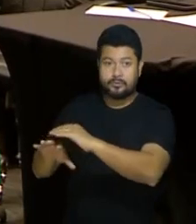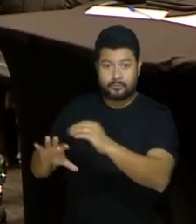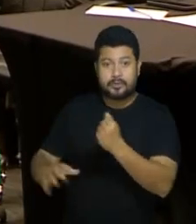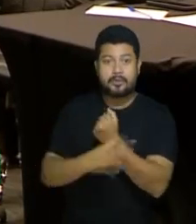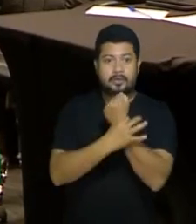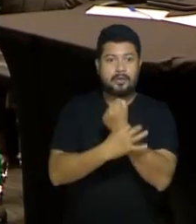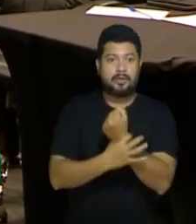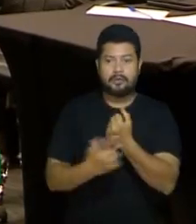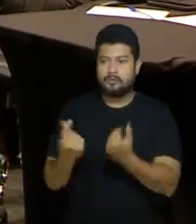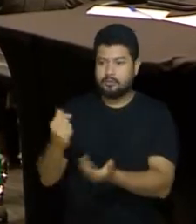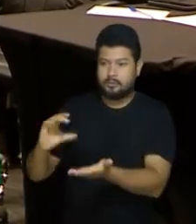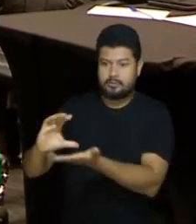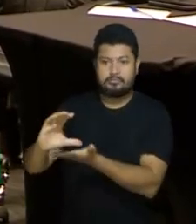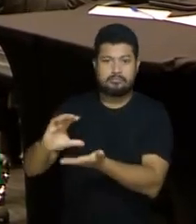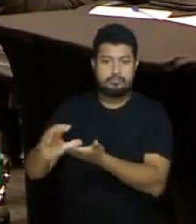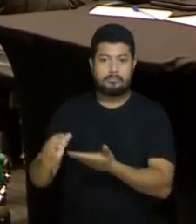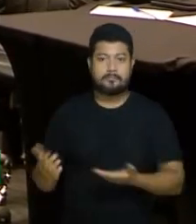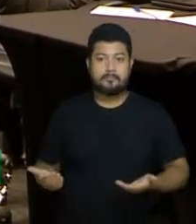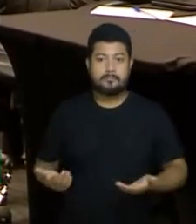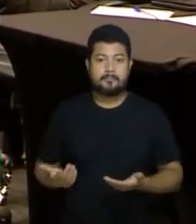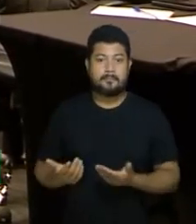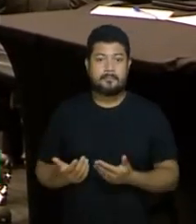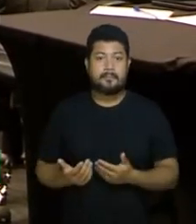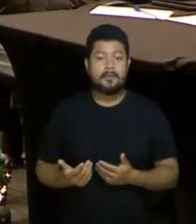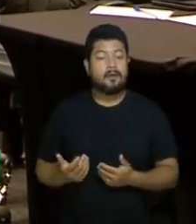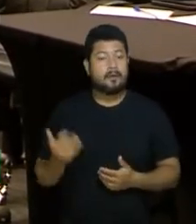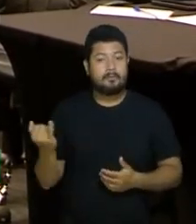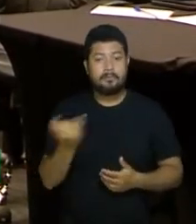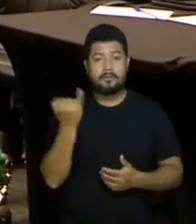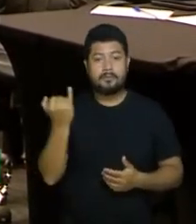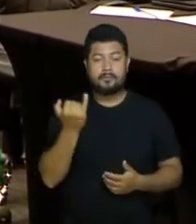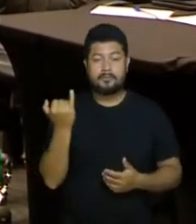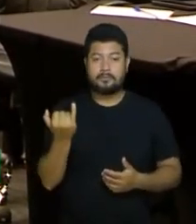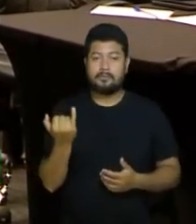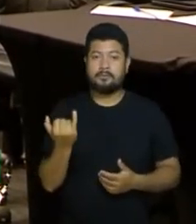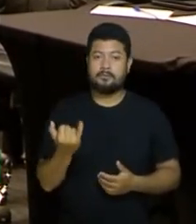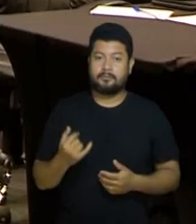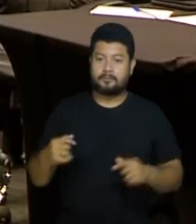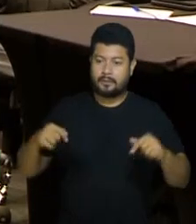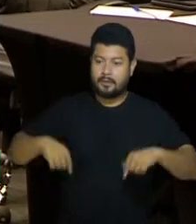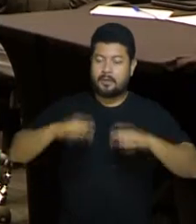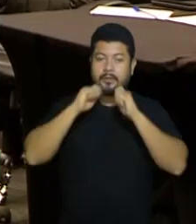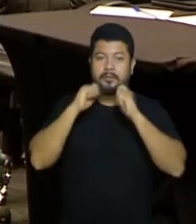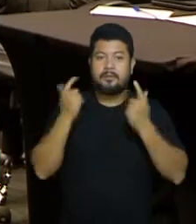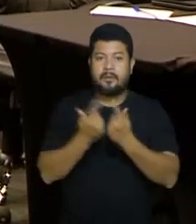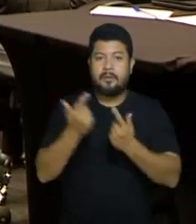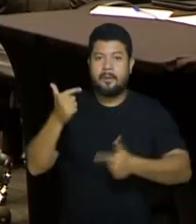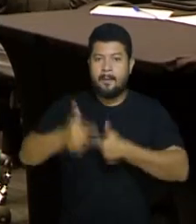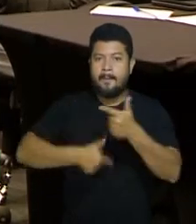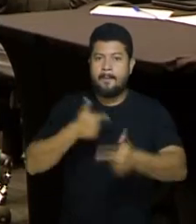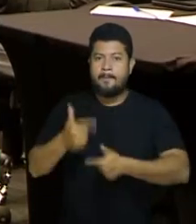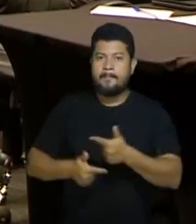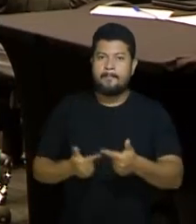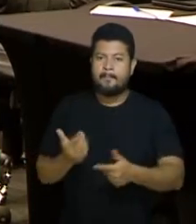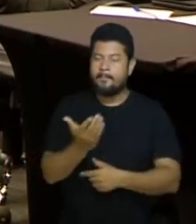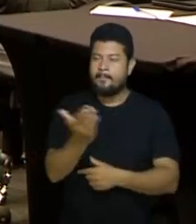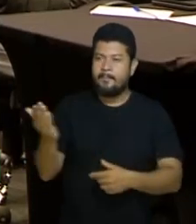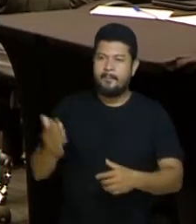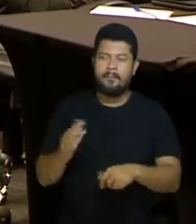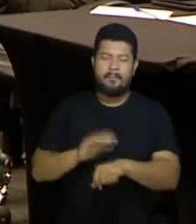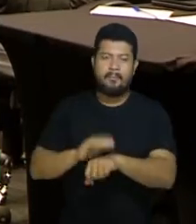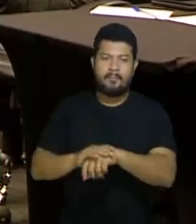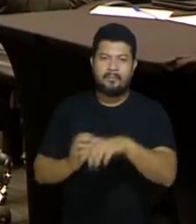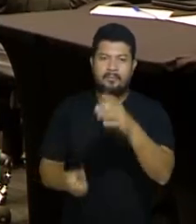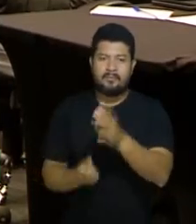é muito importante, acho que isso é importante não só para a Assembleia, que está aí trabalhando em cima disso, a vocês, autores